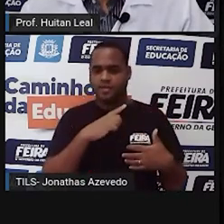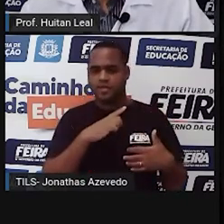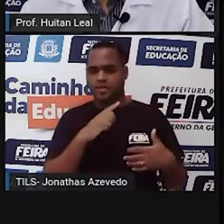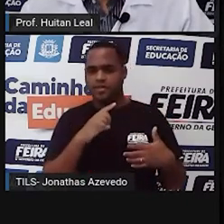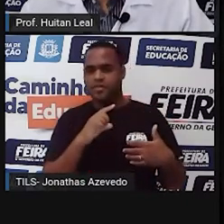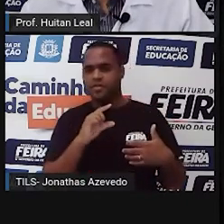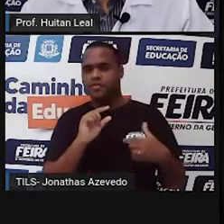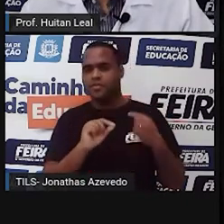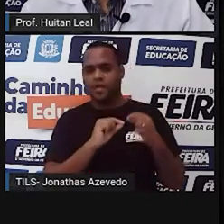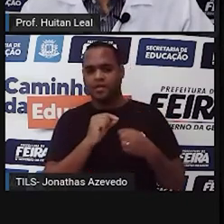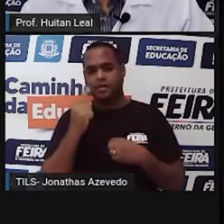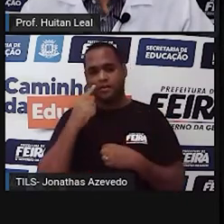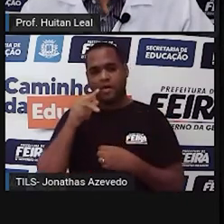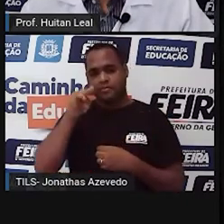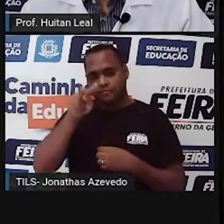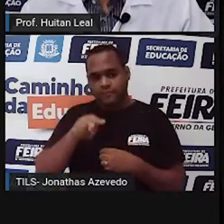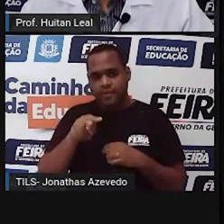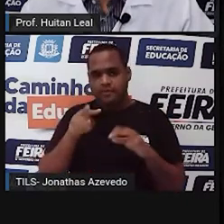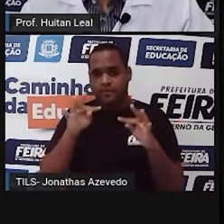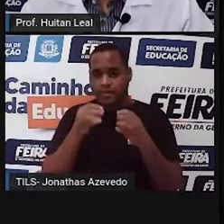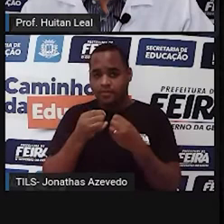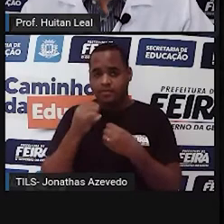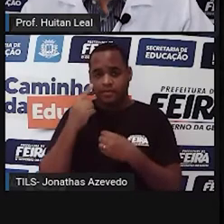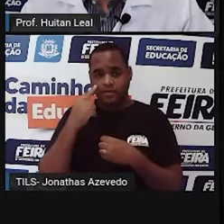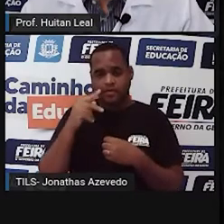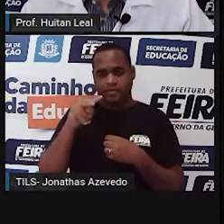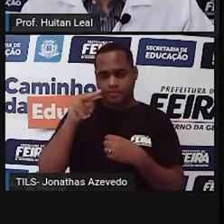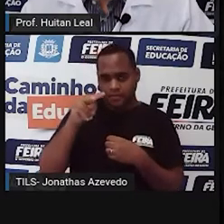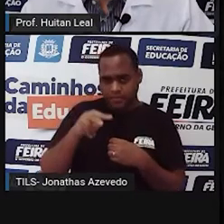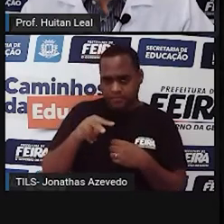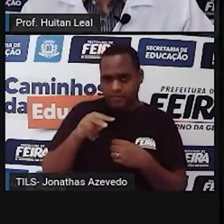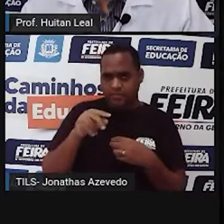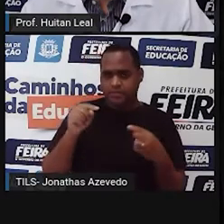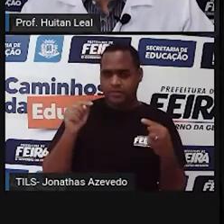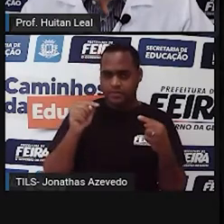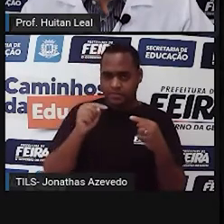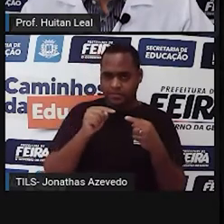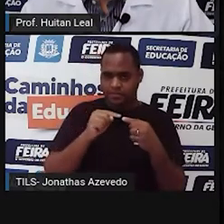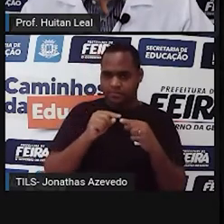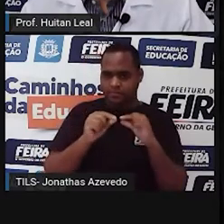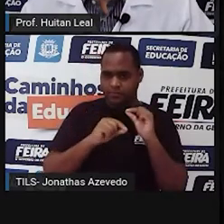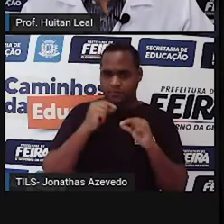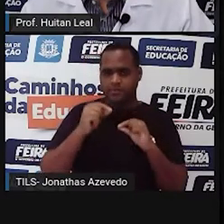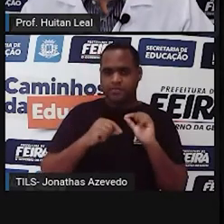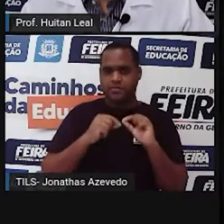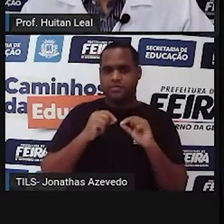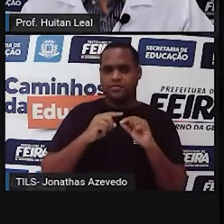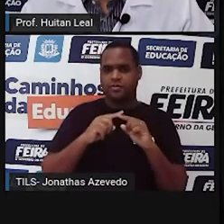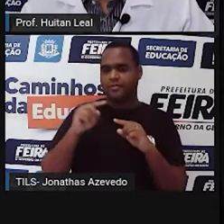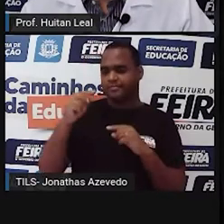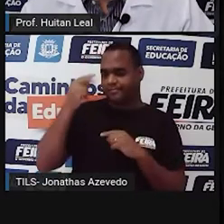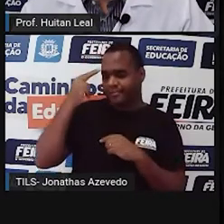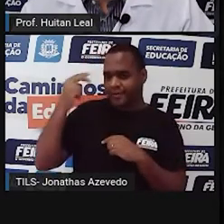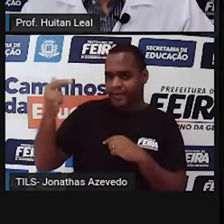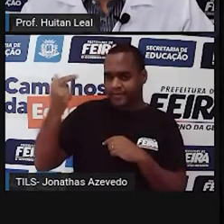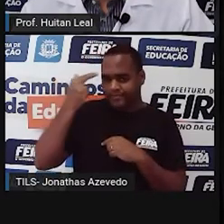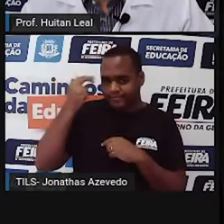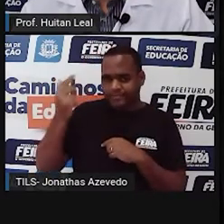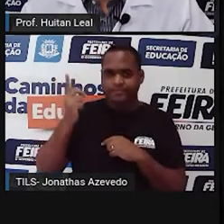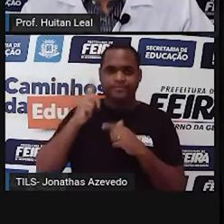verbo. Leu tanto, olha aí, esse tanto dá uma intensidade, quer dizer que leu muito, que ficou sonhando a noite